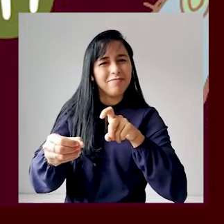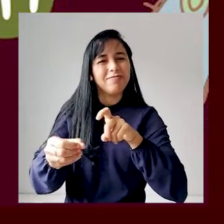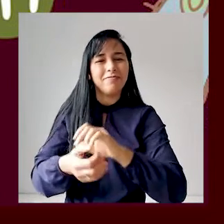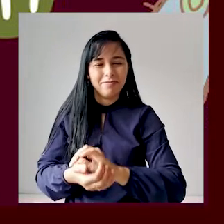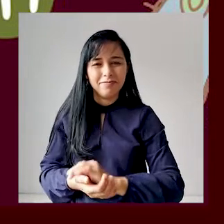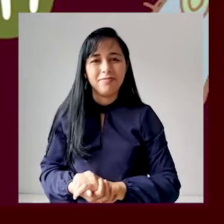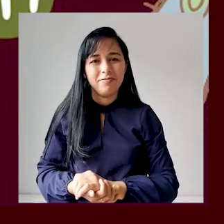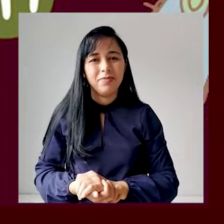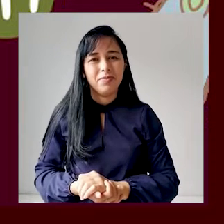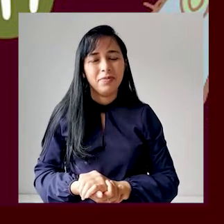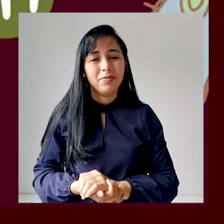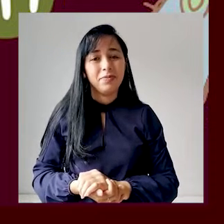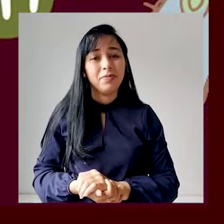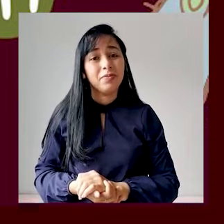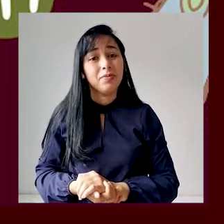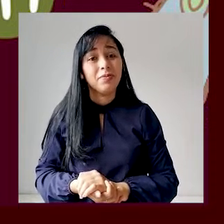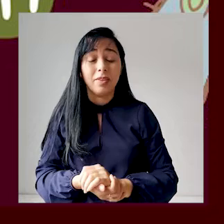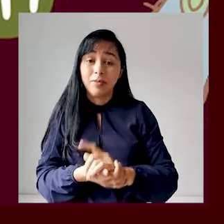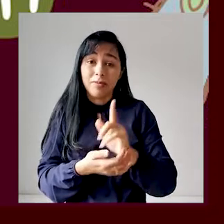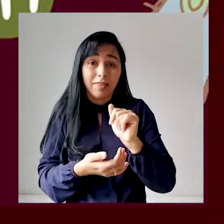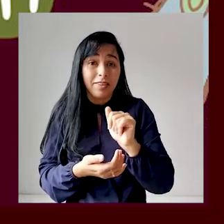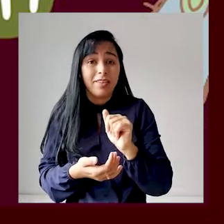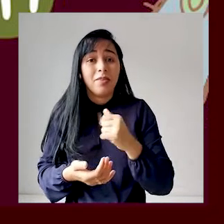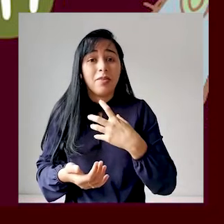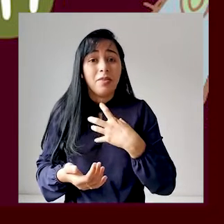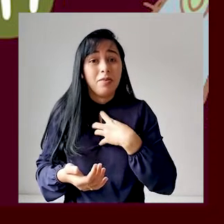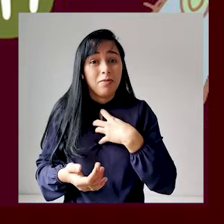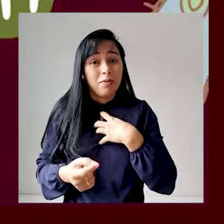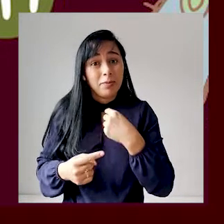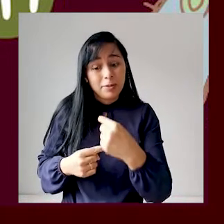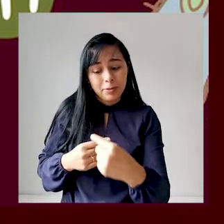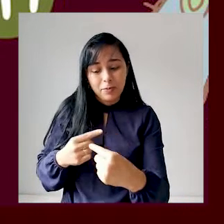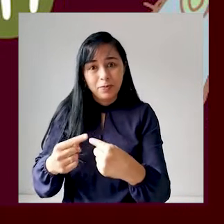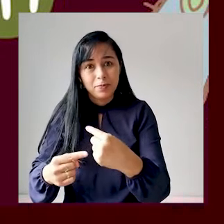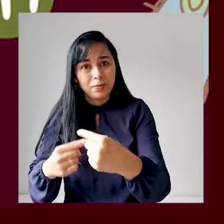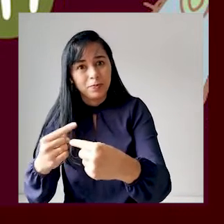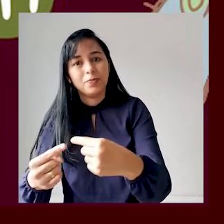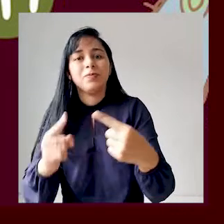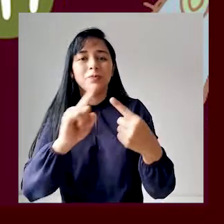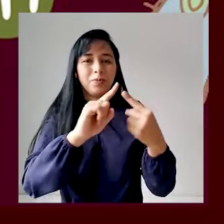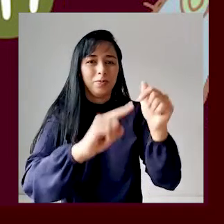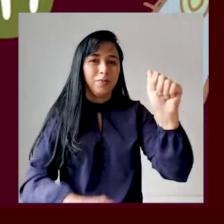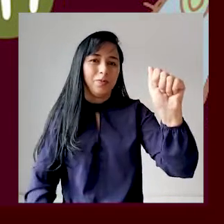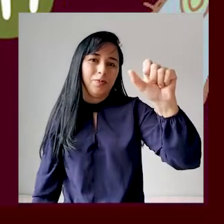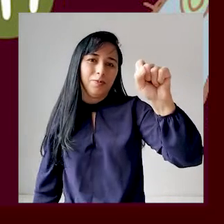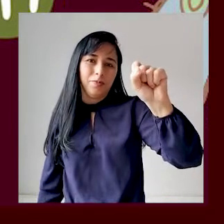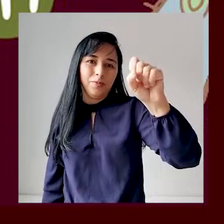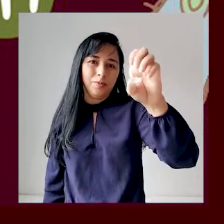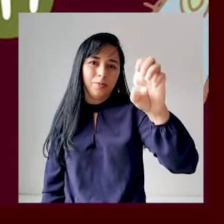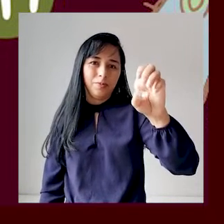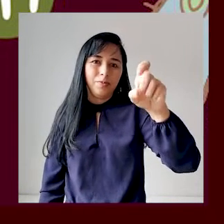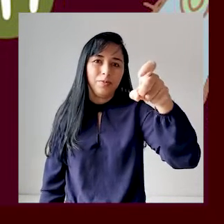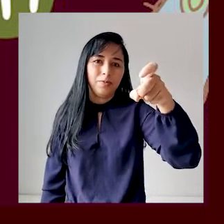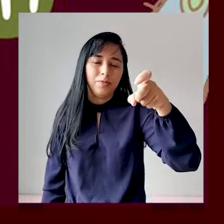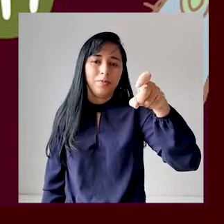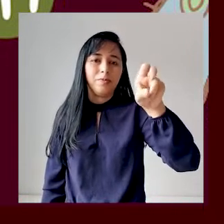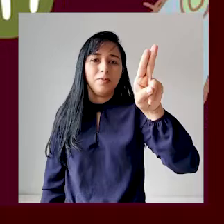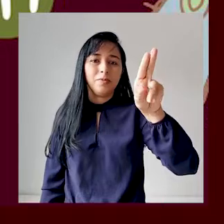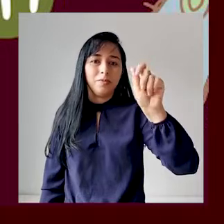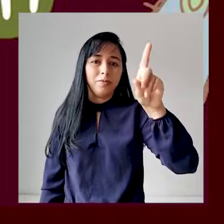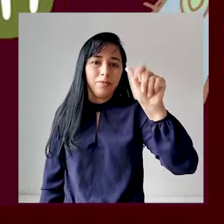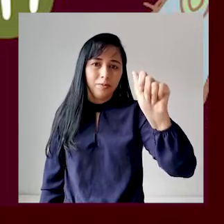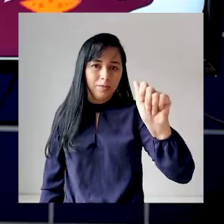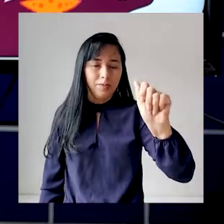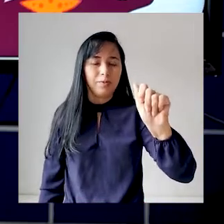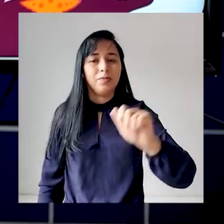totalmente dependente. Esses dois tipos de reprodução são tipos de reprodução assexuada que observamos